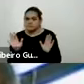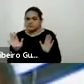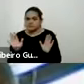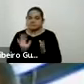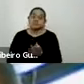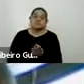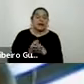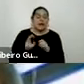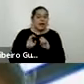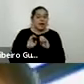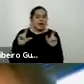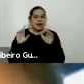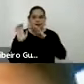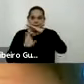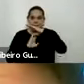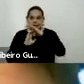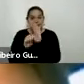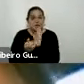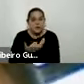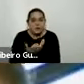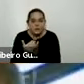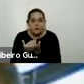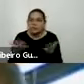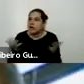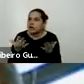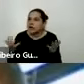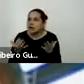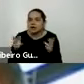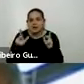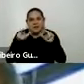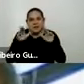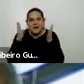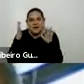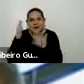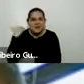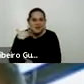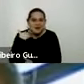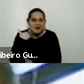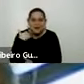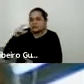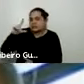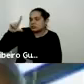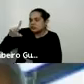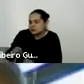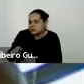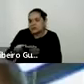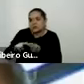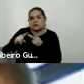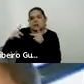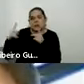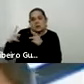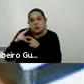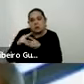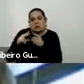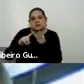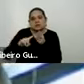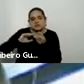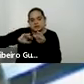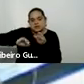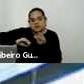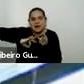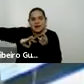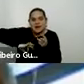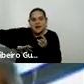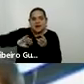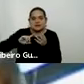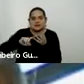momento, a pauta delas era o quê? Era o que está acontecendo com o bancário hoje. Era reduzir, era cortar, era reduzir salário. O exemplo foi a greve